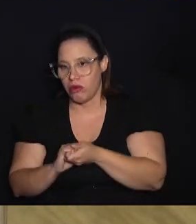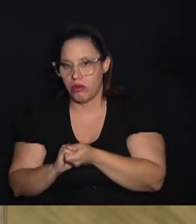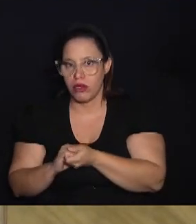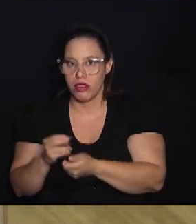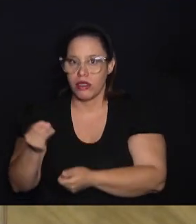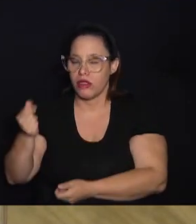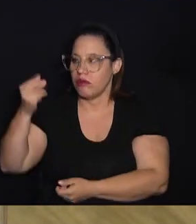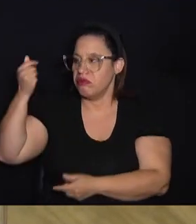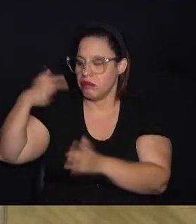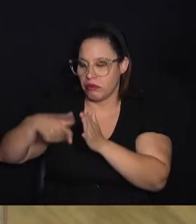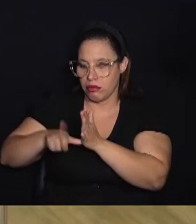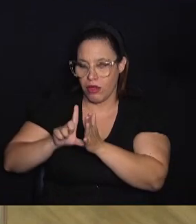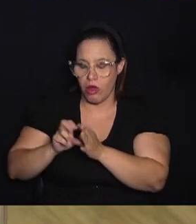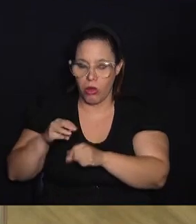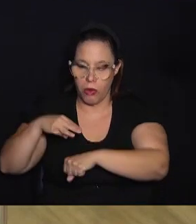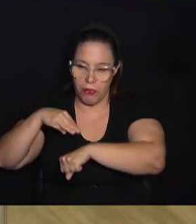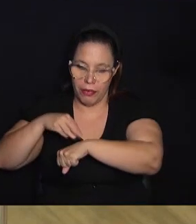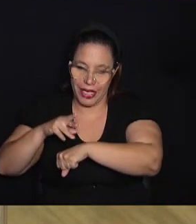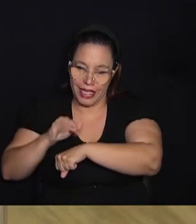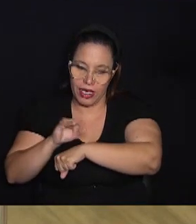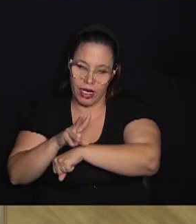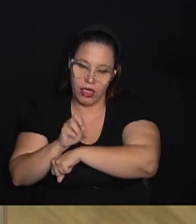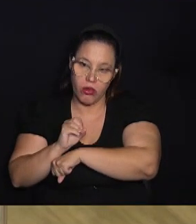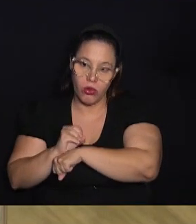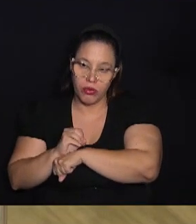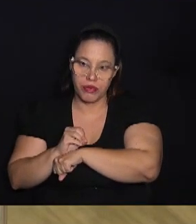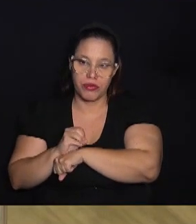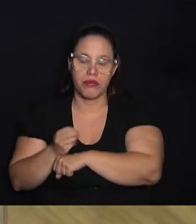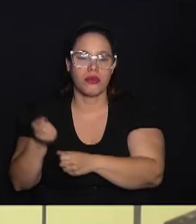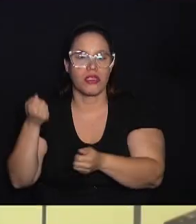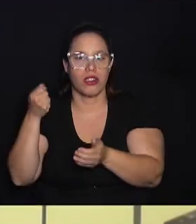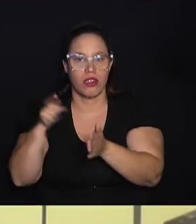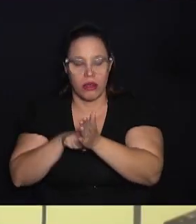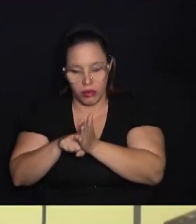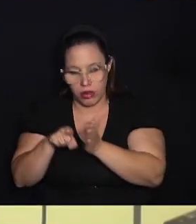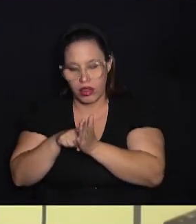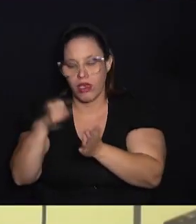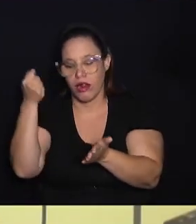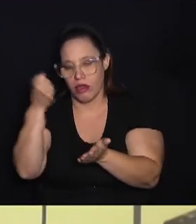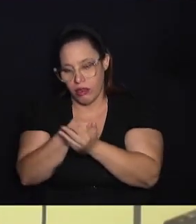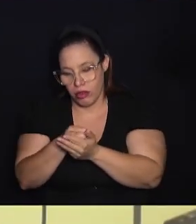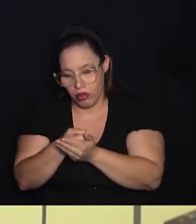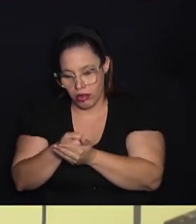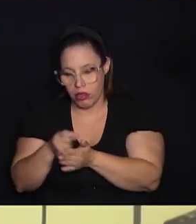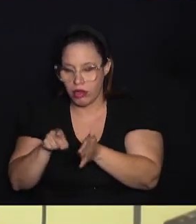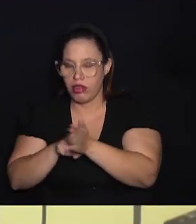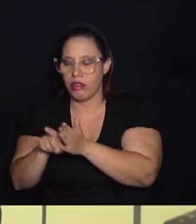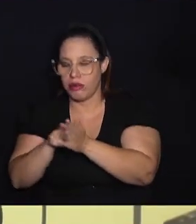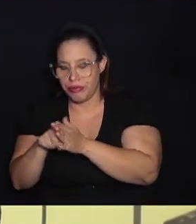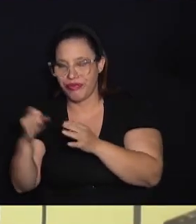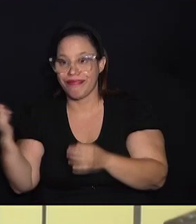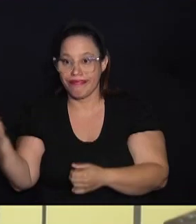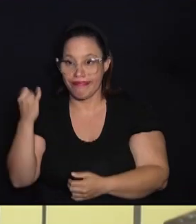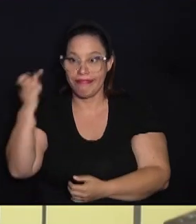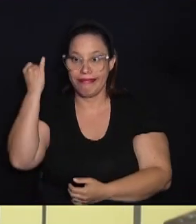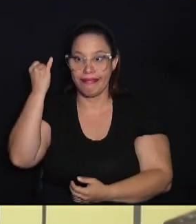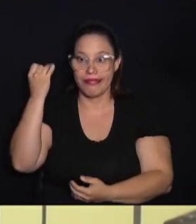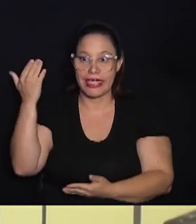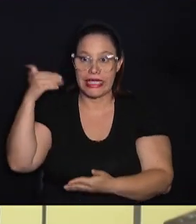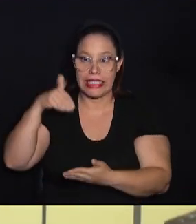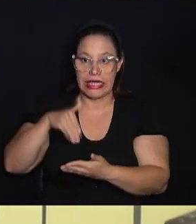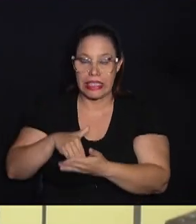mesmo da pesquisa do mestrado mas eu acho que a pesquisa do mestrado ela consolidou ali para mim alguns Dados importantes disso eu vinha eu